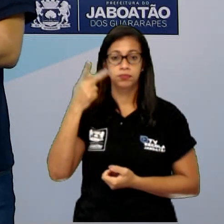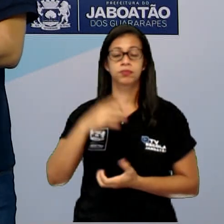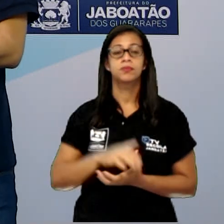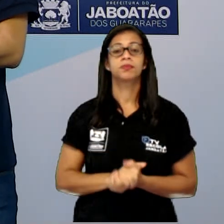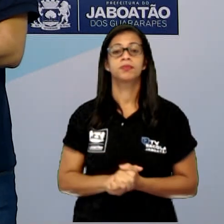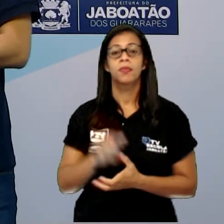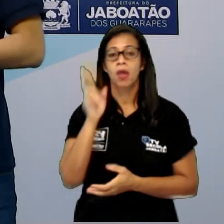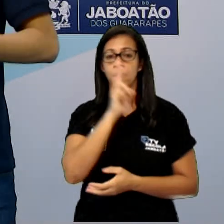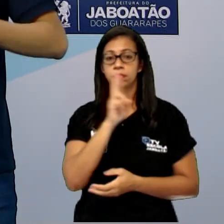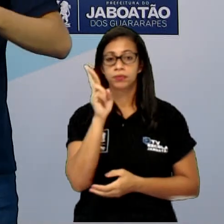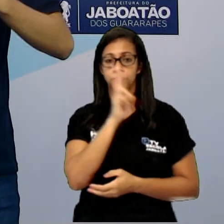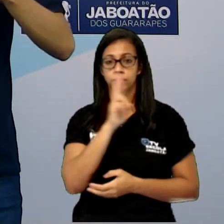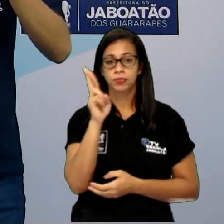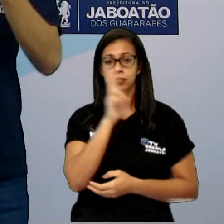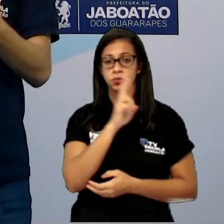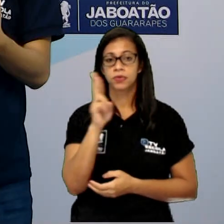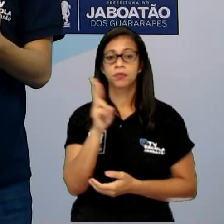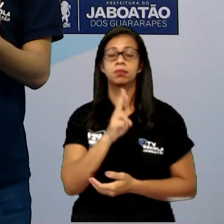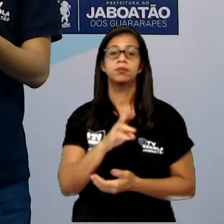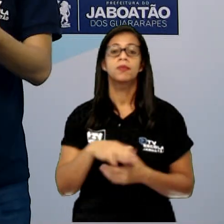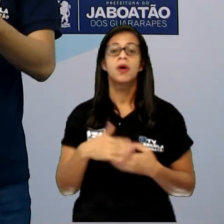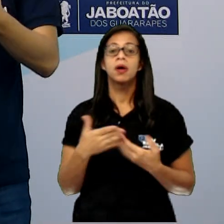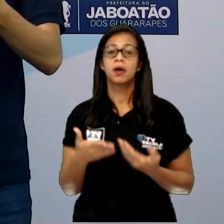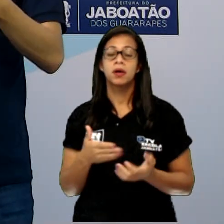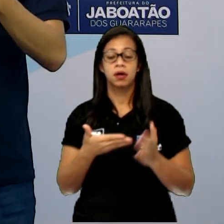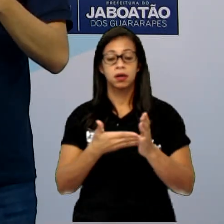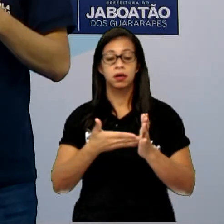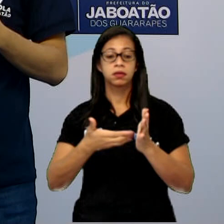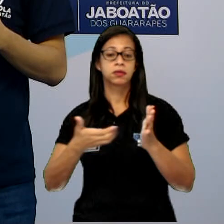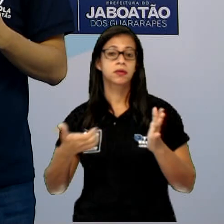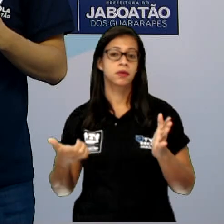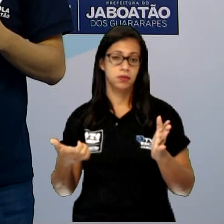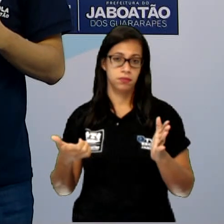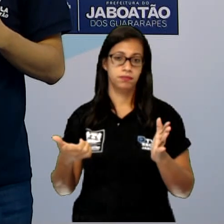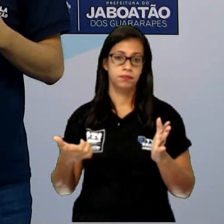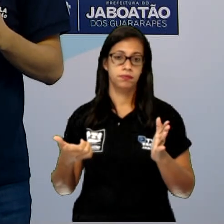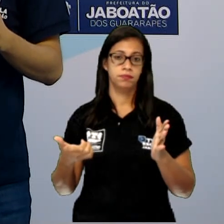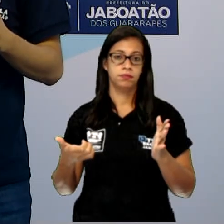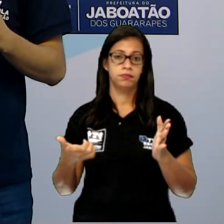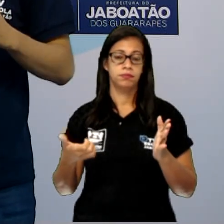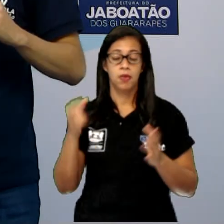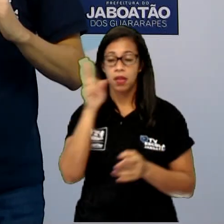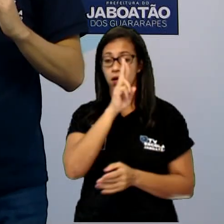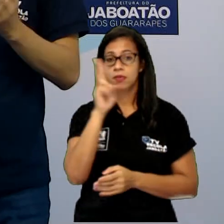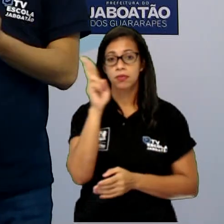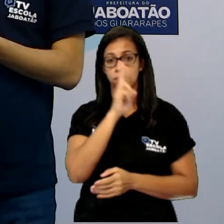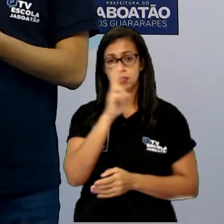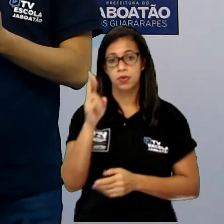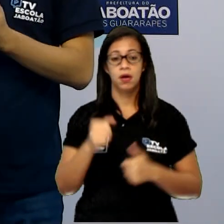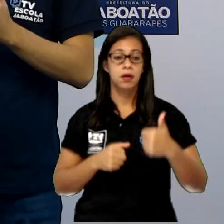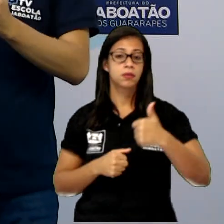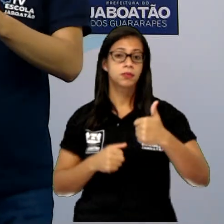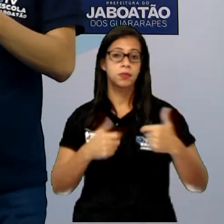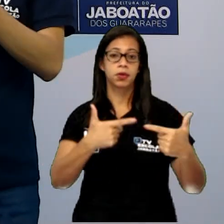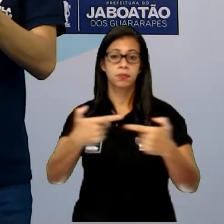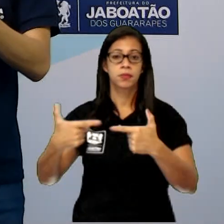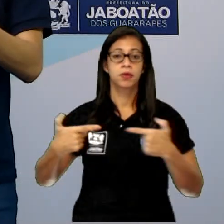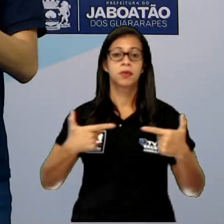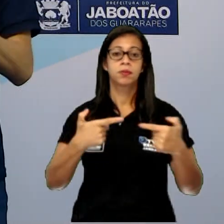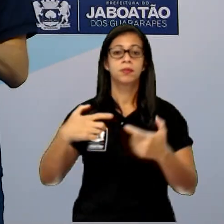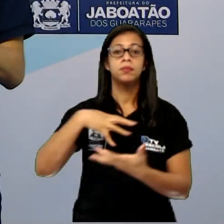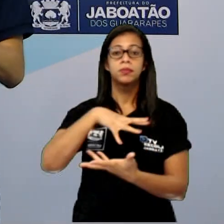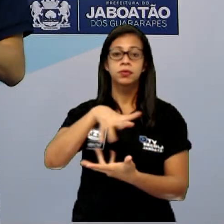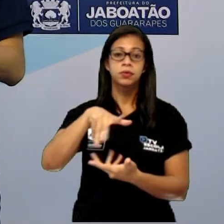era justamente a saída da Rússia da Primeira Guerra Mundial, certo? Só que, como a gente está vendo, isso